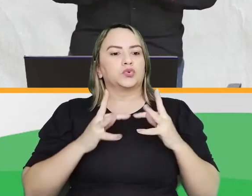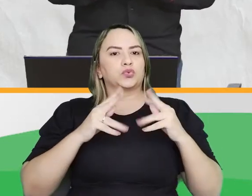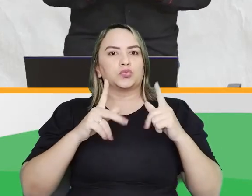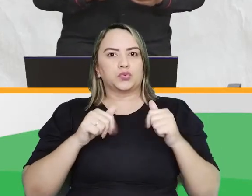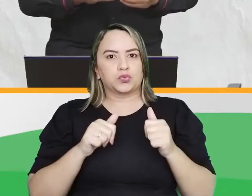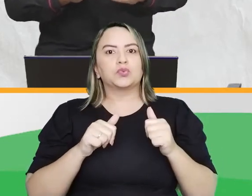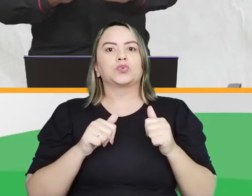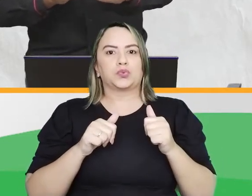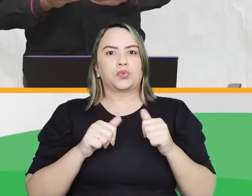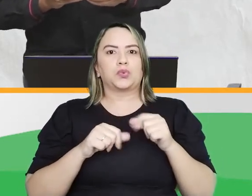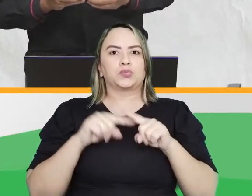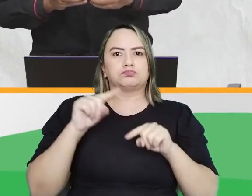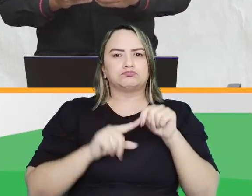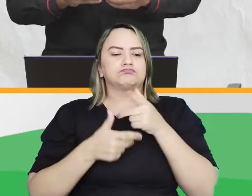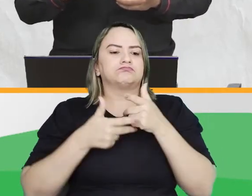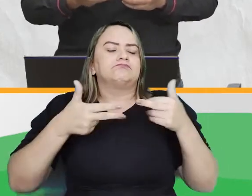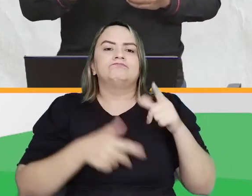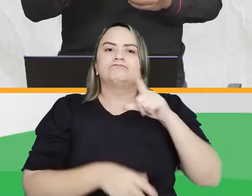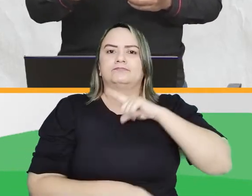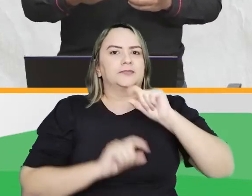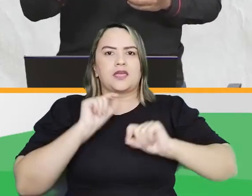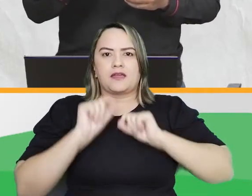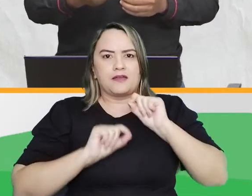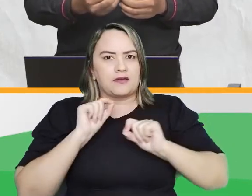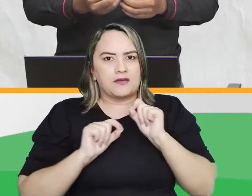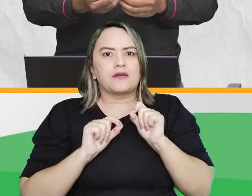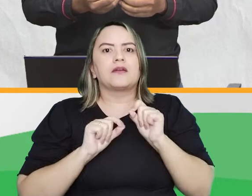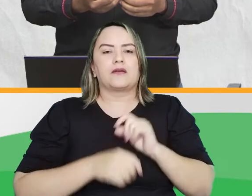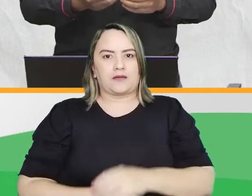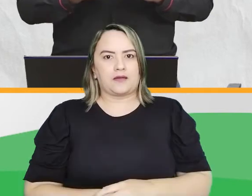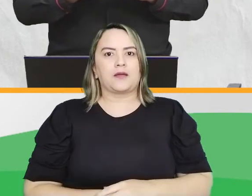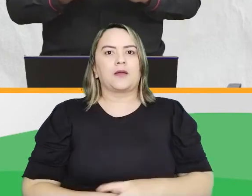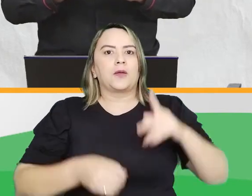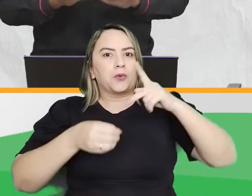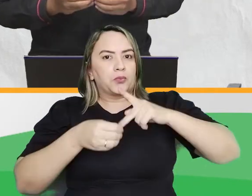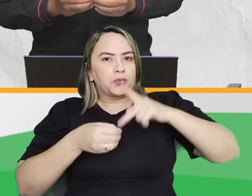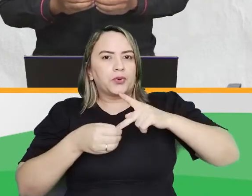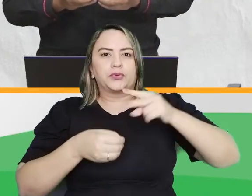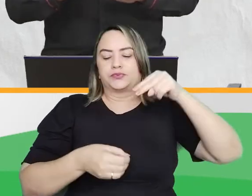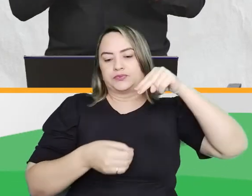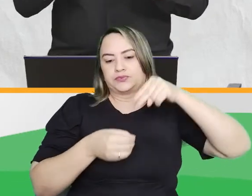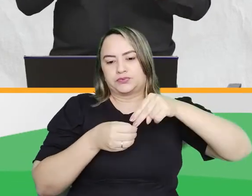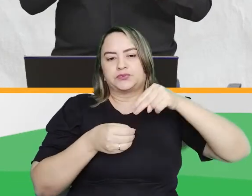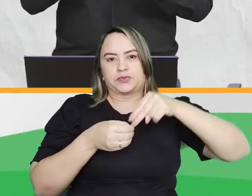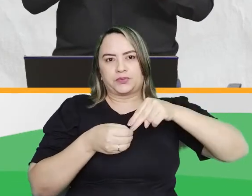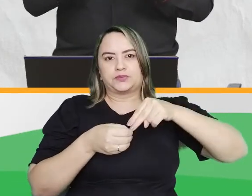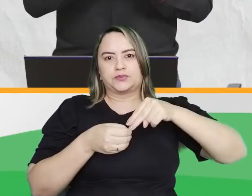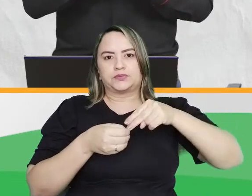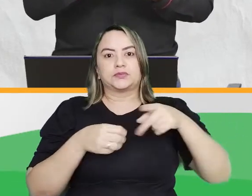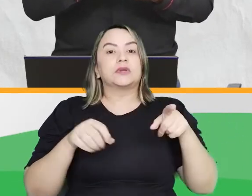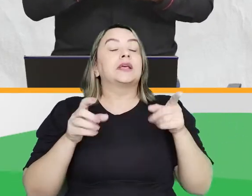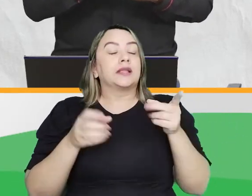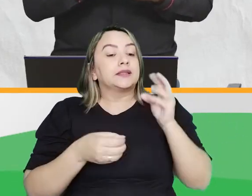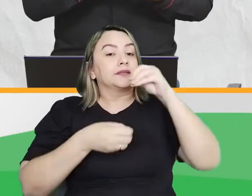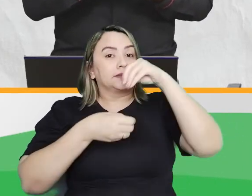todo material, ele é composto por prótons, elétrons e nêutrons. Os prótons e os nêutrons, eles ficam no